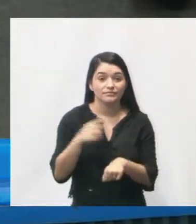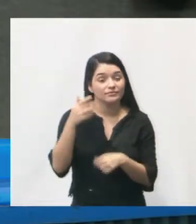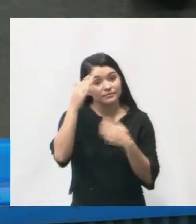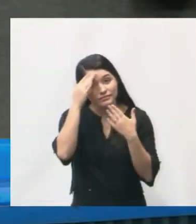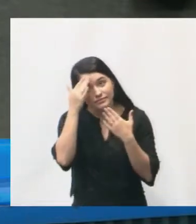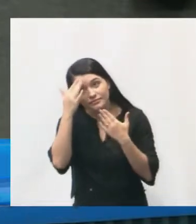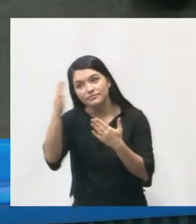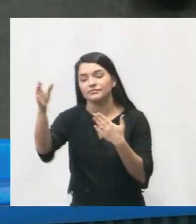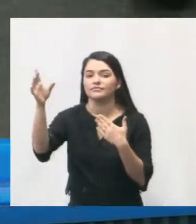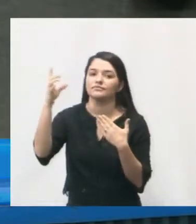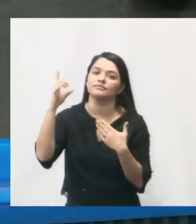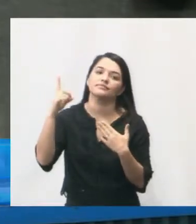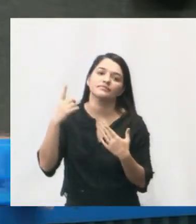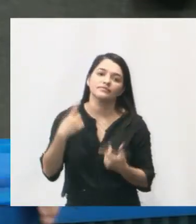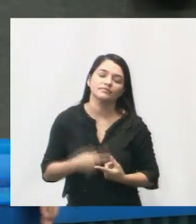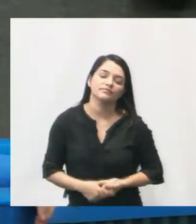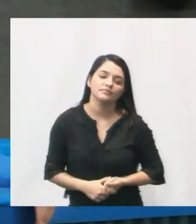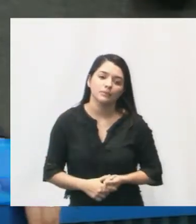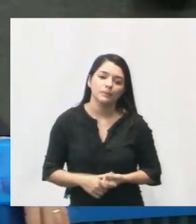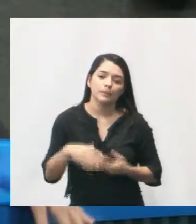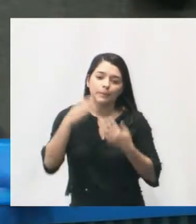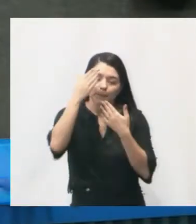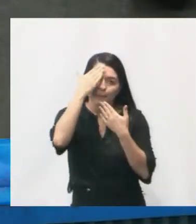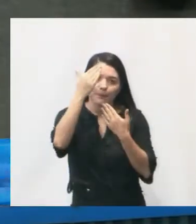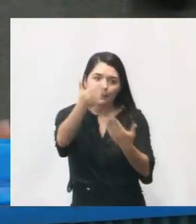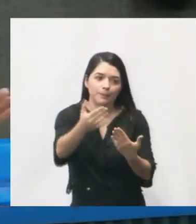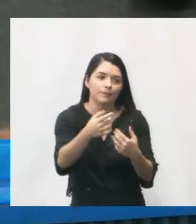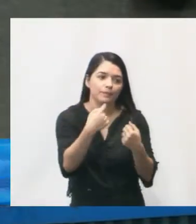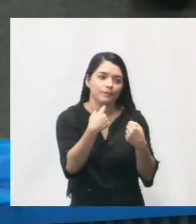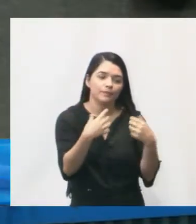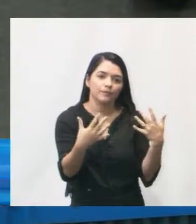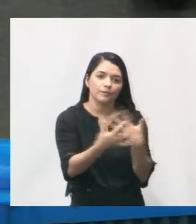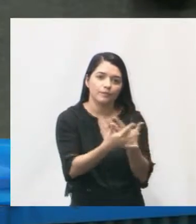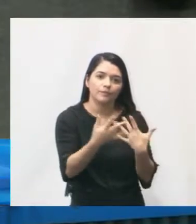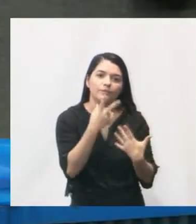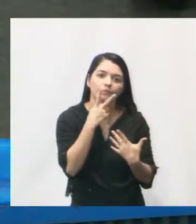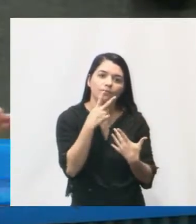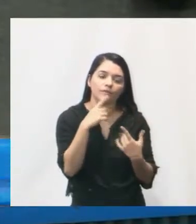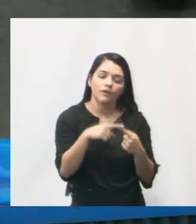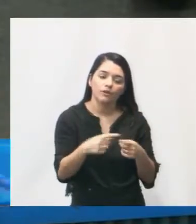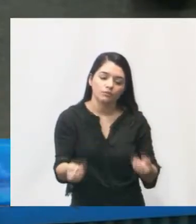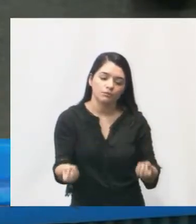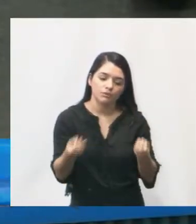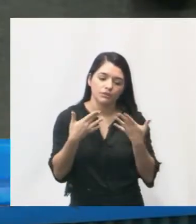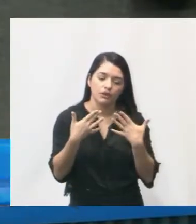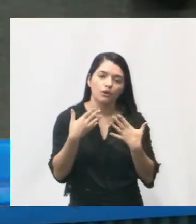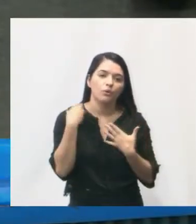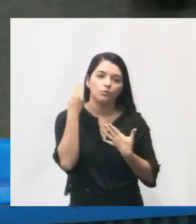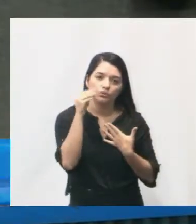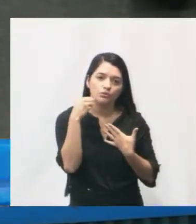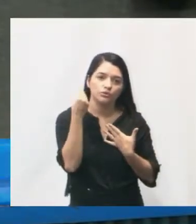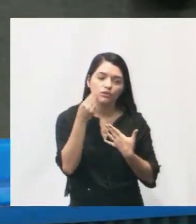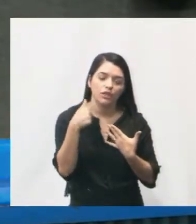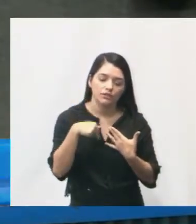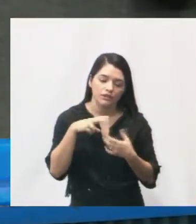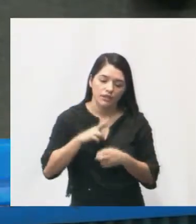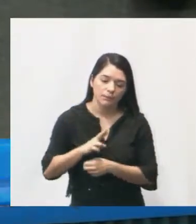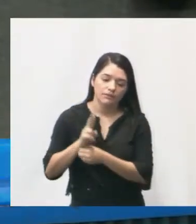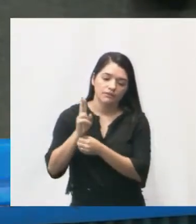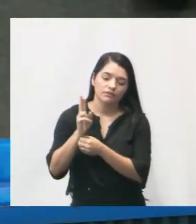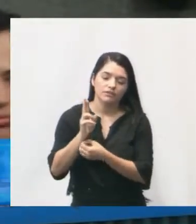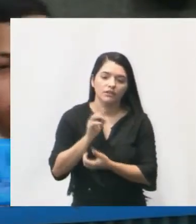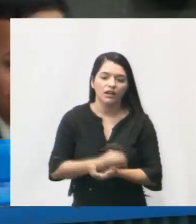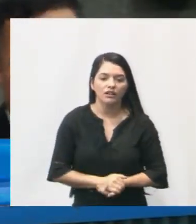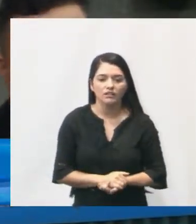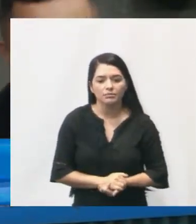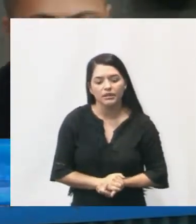Deus, agradecer a Cidade de Vitória por ter me proporcionado a oportunidade de estar representando aqui. Eu